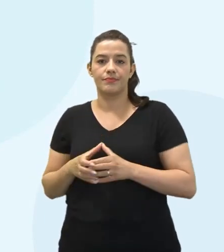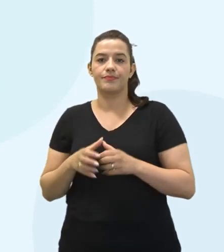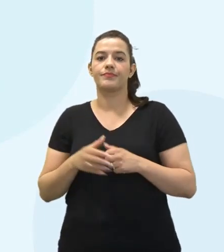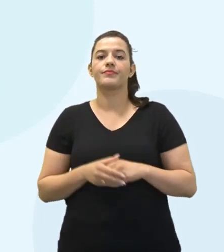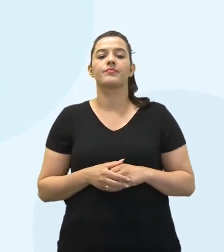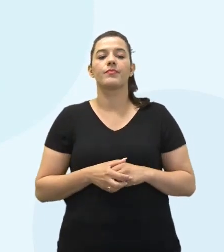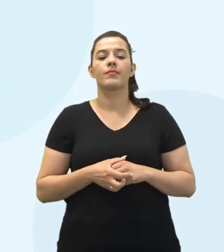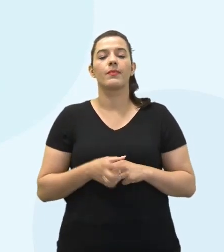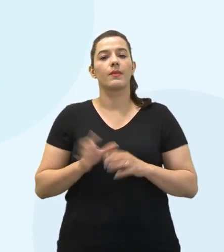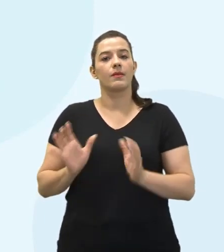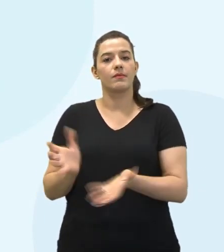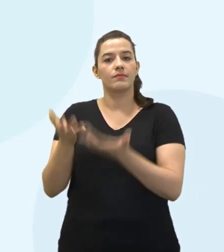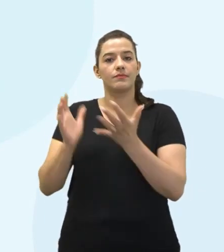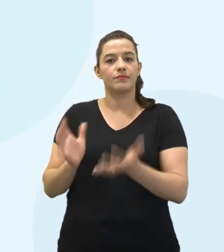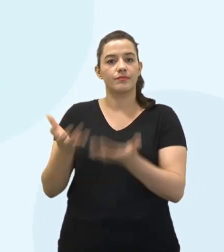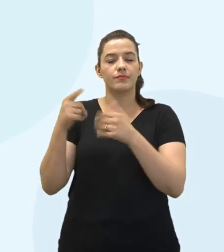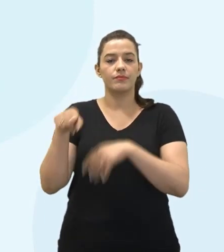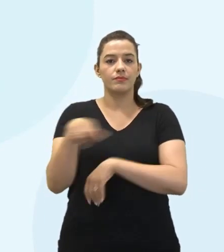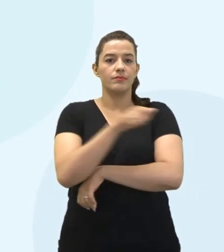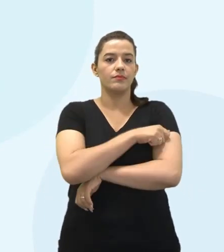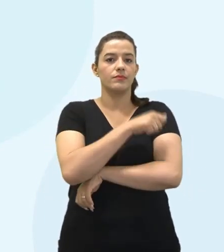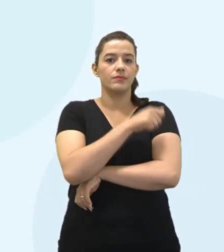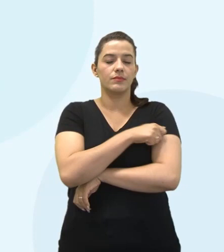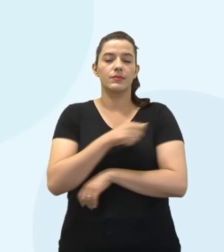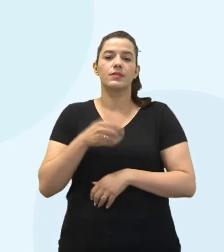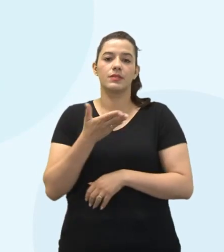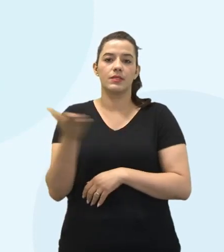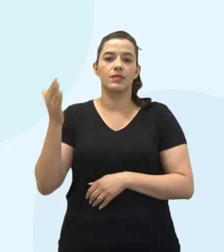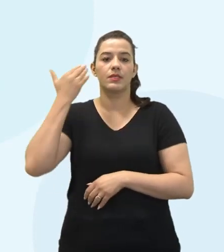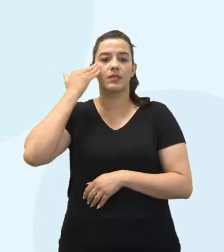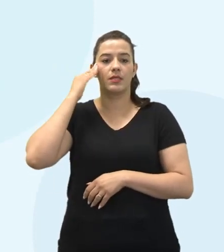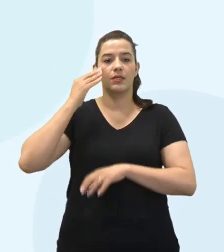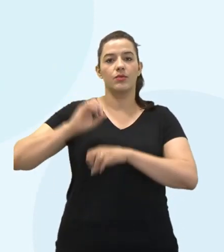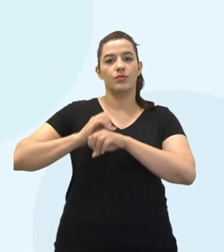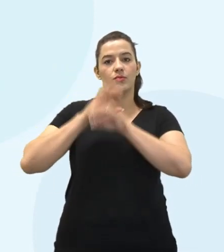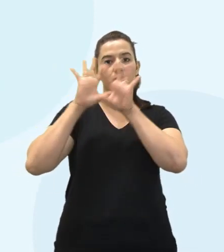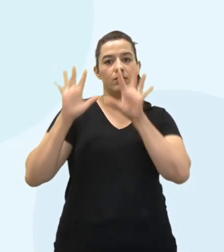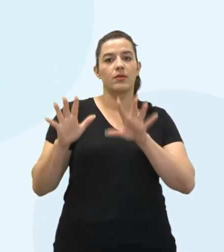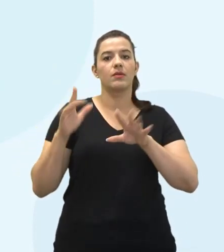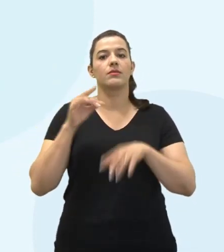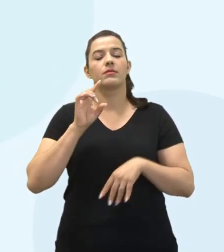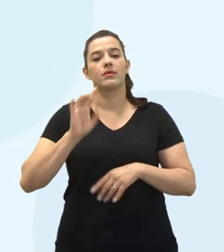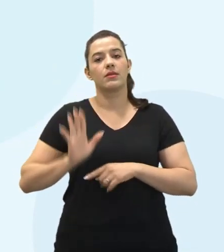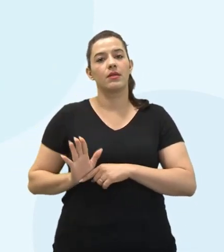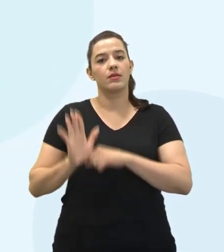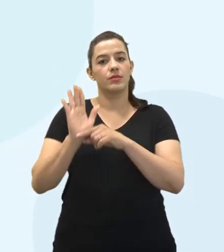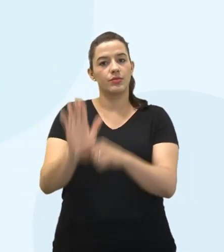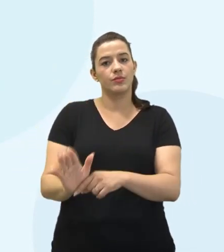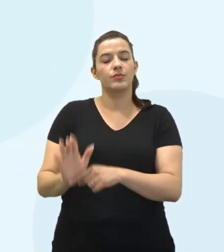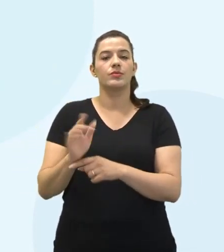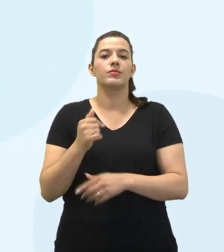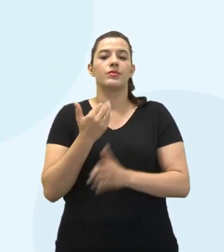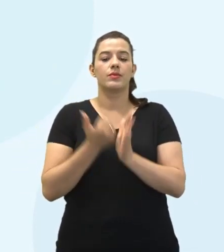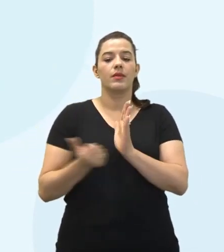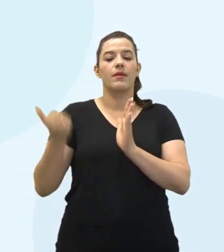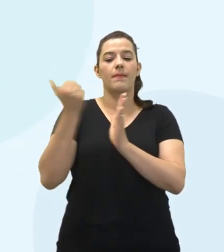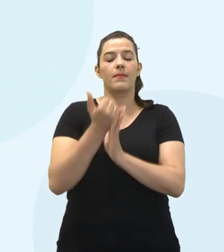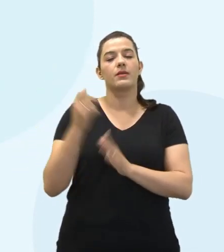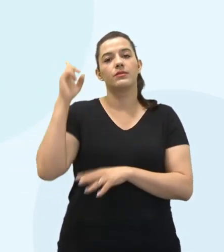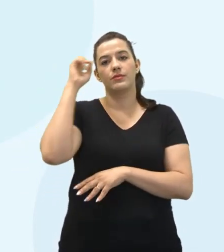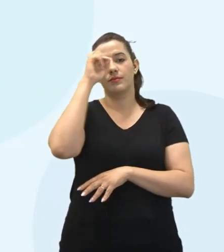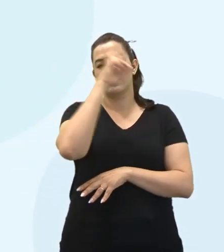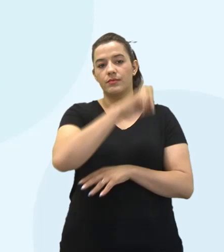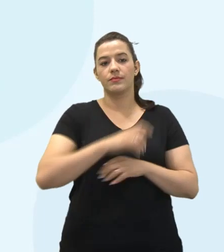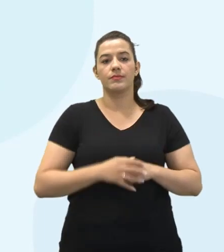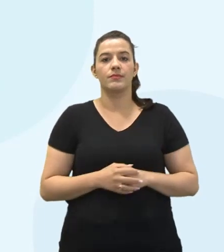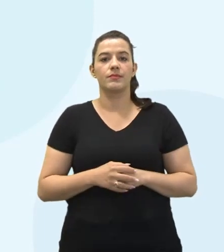é estimular que o aluno que que já compreendeu o auxilie aquele que está com mais dificuldade